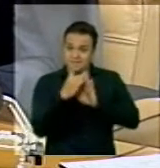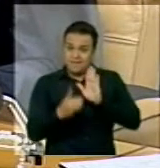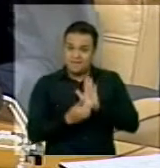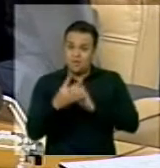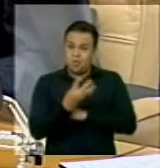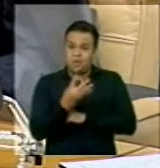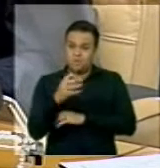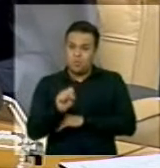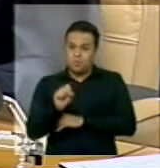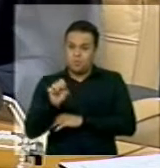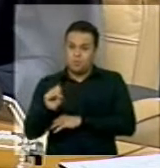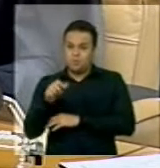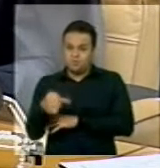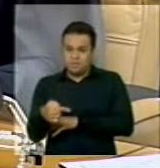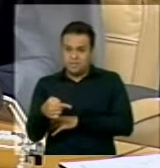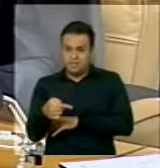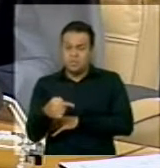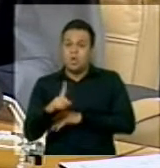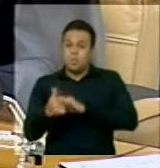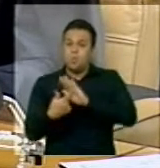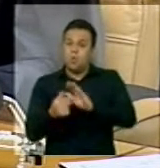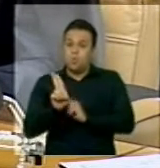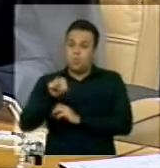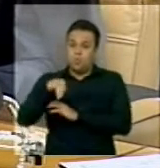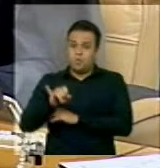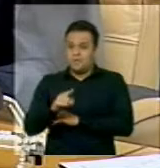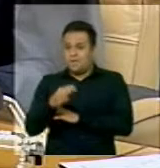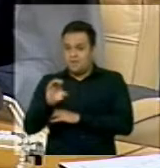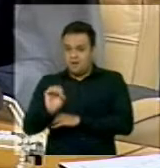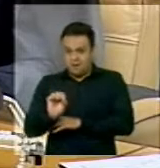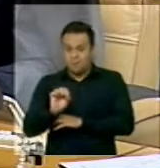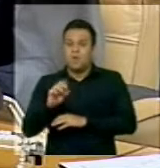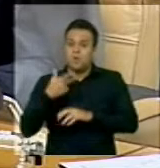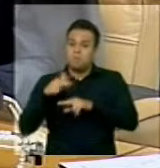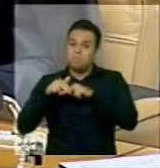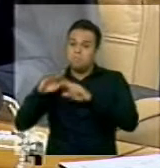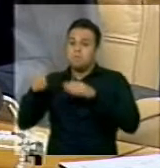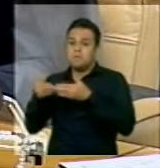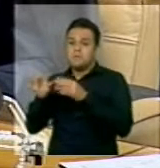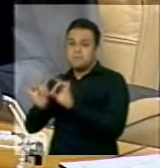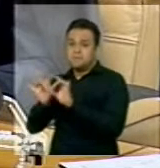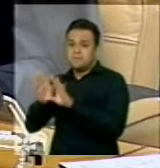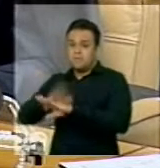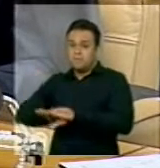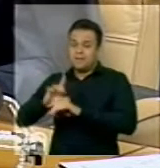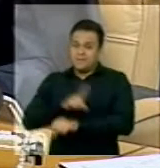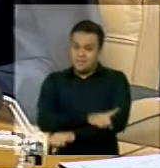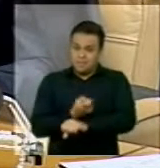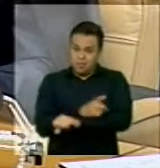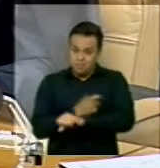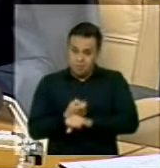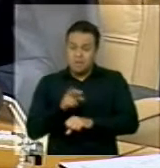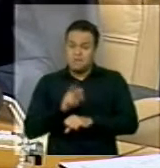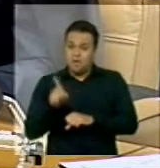4887, apontado pela União como norma específica em relação aos quilombolas, não trata a rigor de procedimento